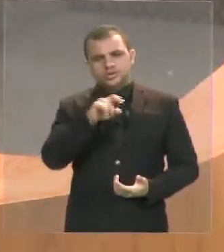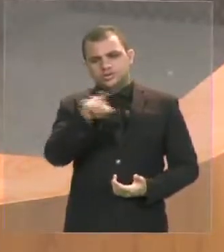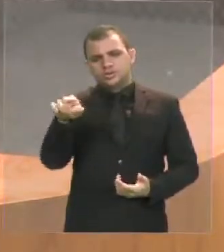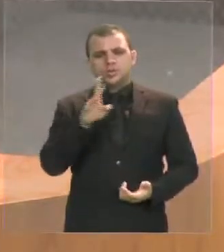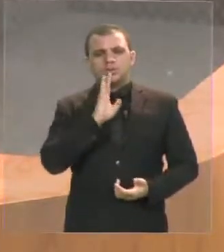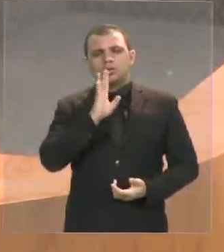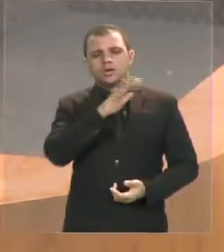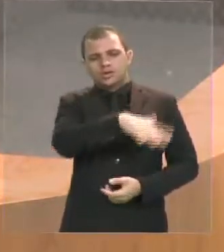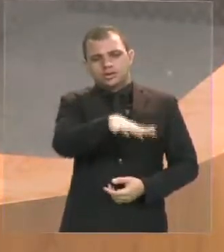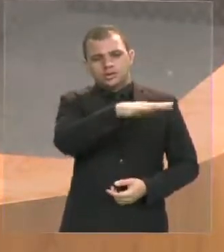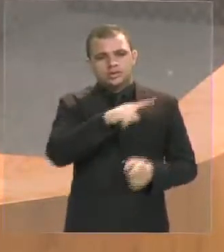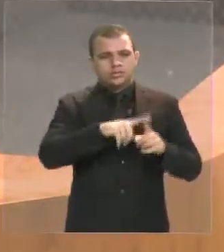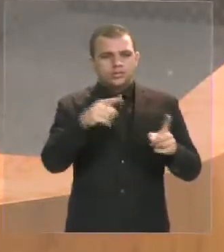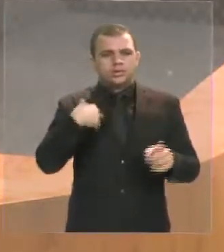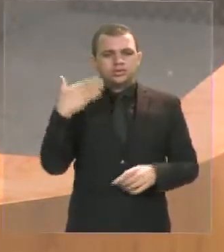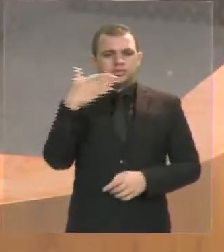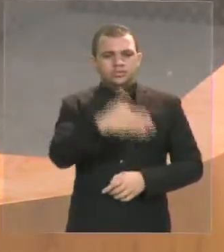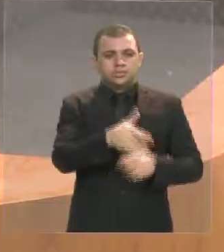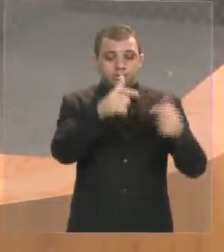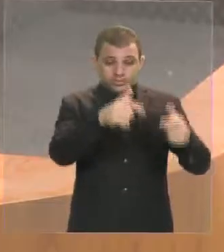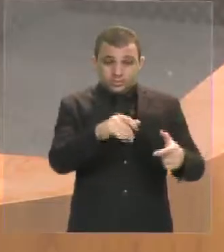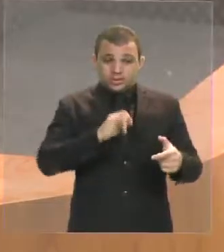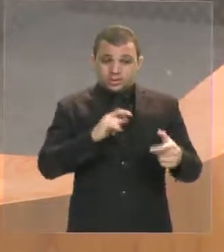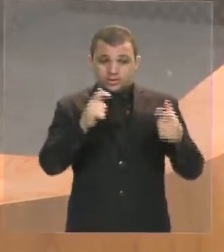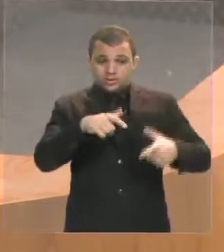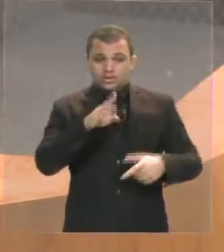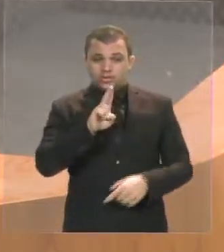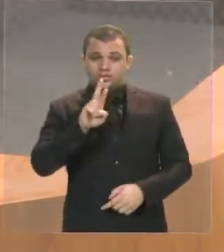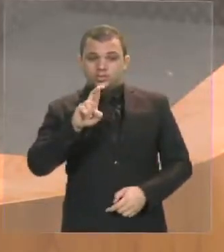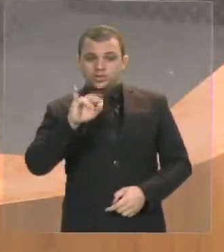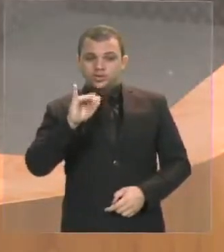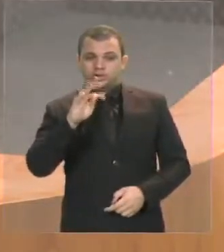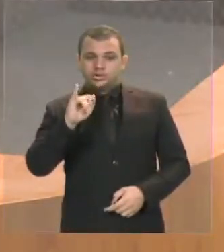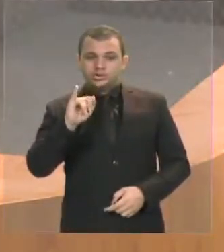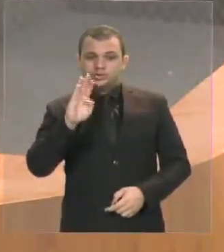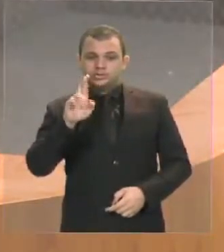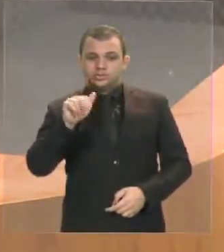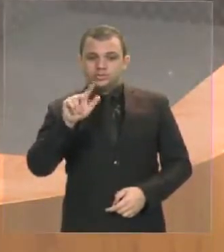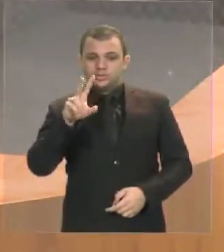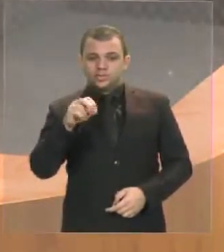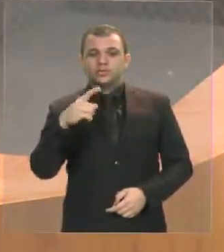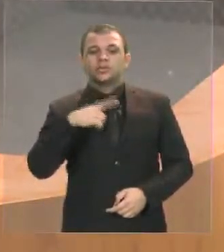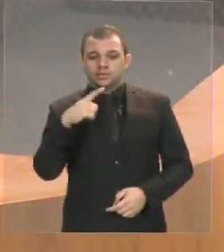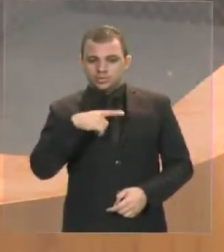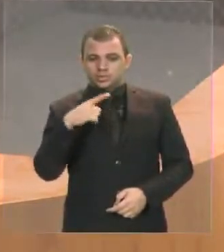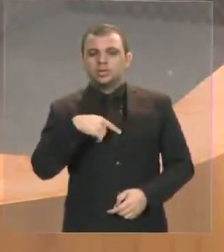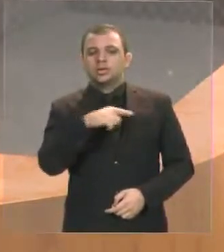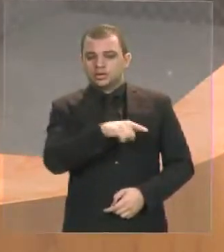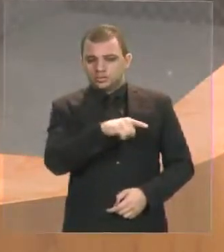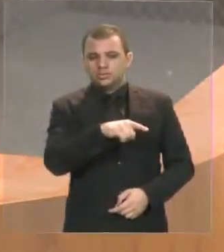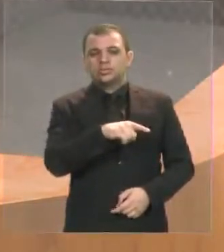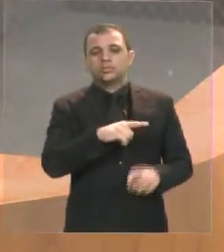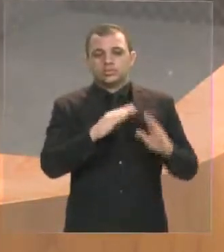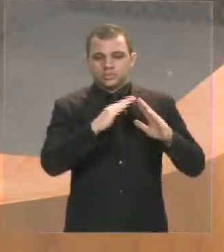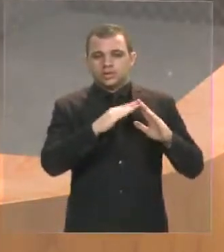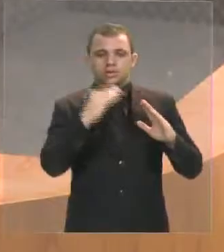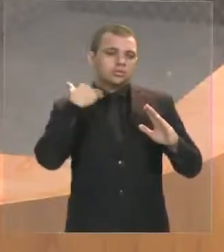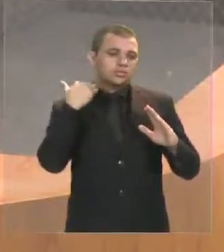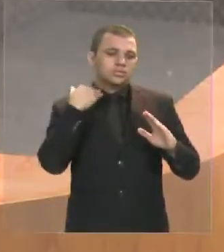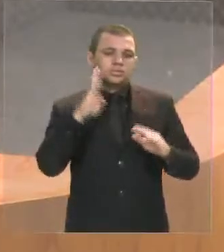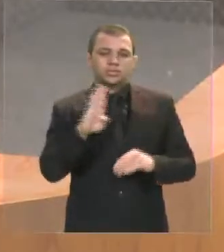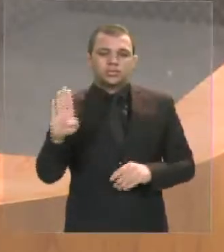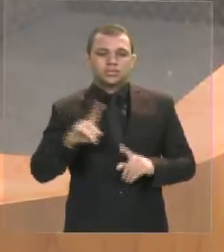eu tive. Tem agência em Buriti Bravo, do Banco do Brasil, não tem dinheiro. Fui em Colinas, não funciona. Fui